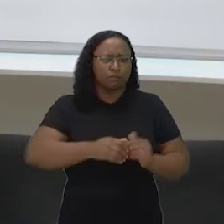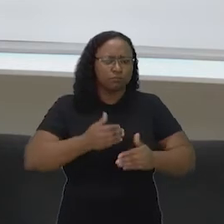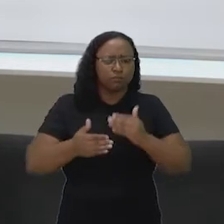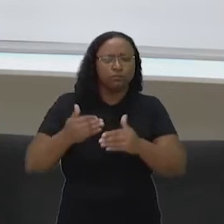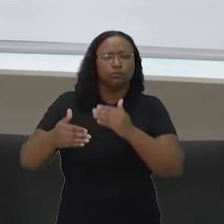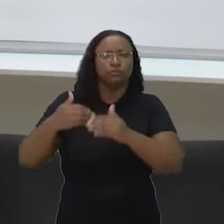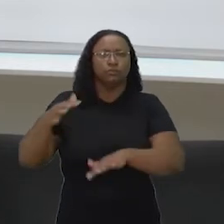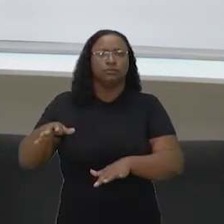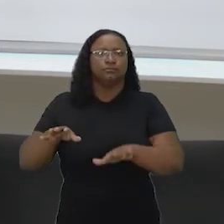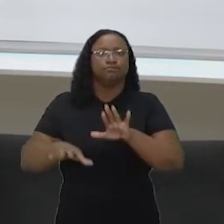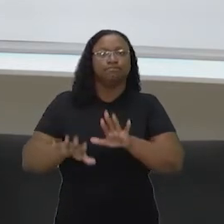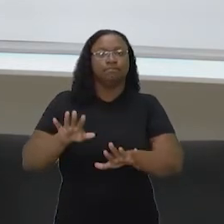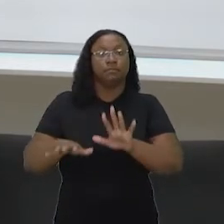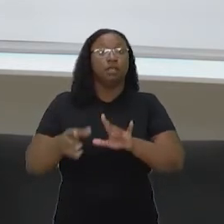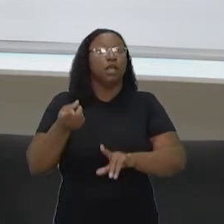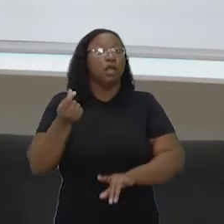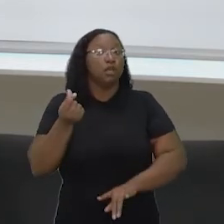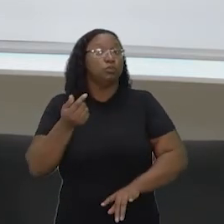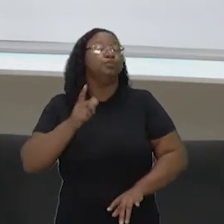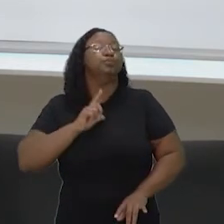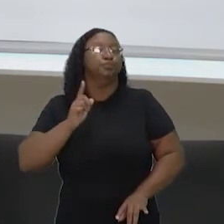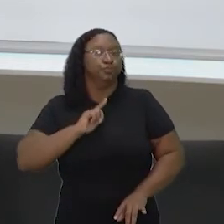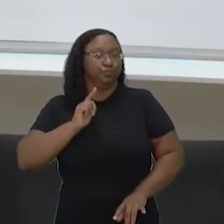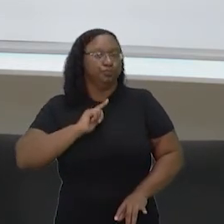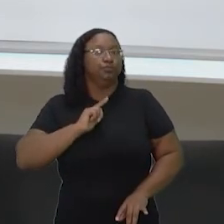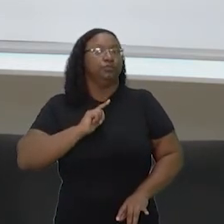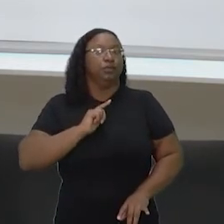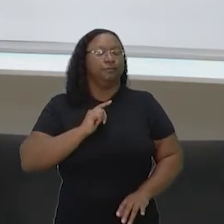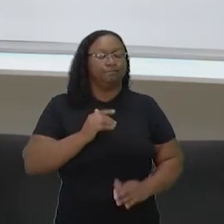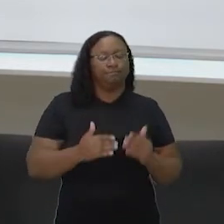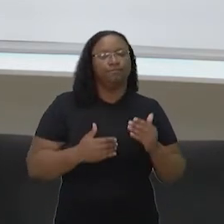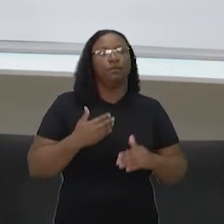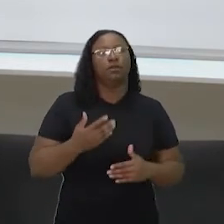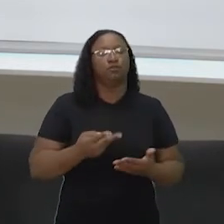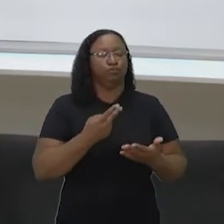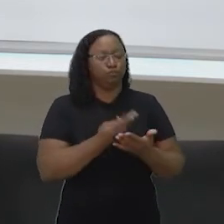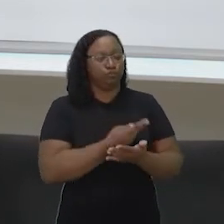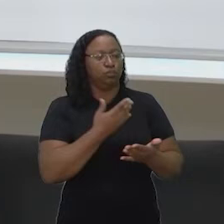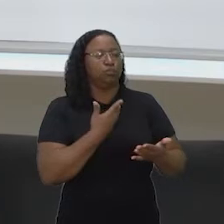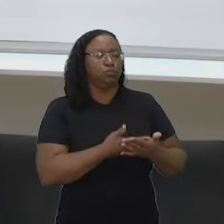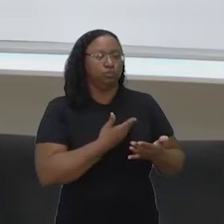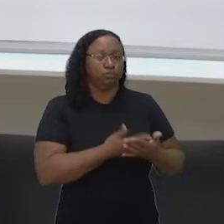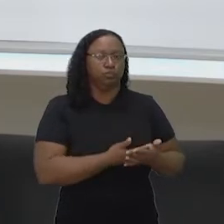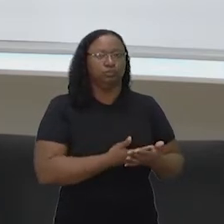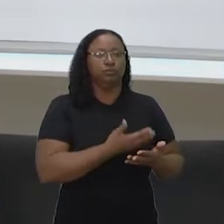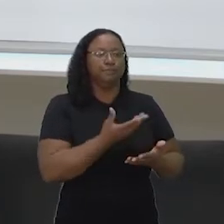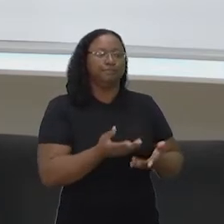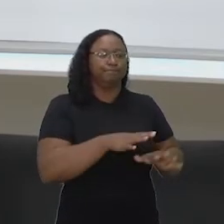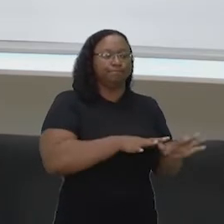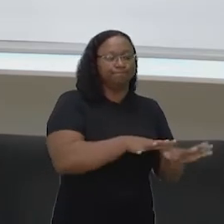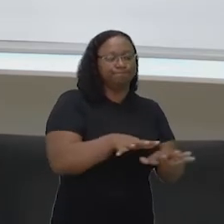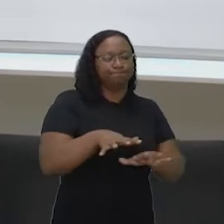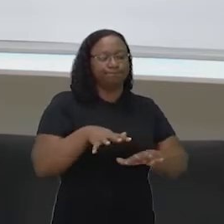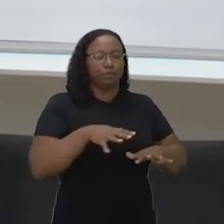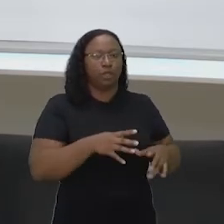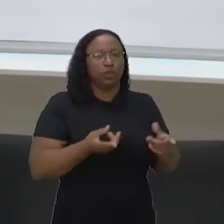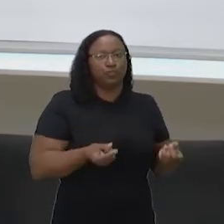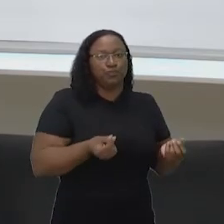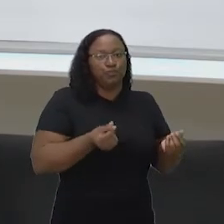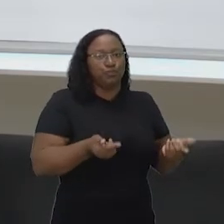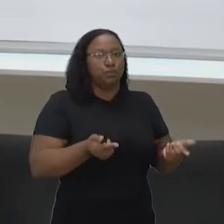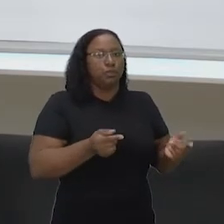depender tem um custo. Então, isso tudo, né, tem que ser feito aí um estudo de viabilidade econômica, técnica, para ver em